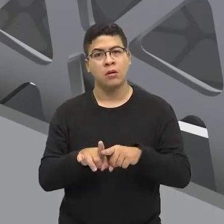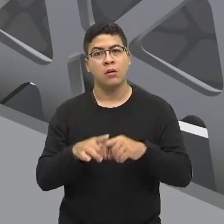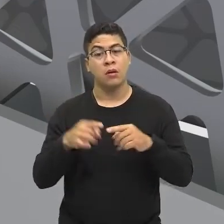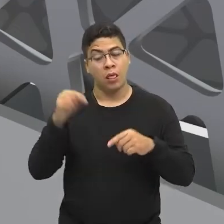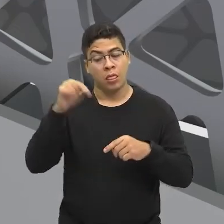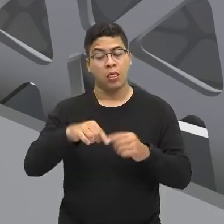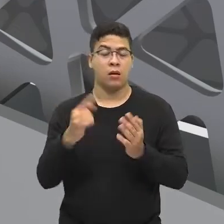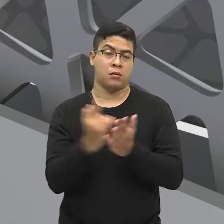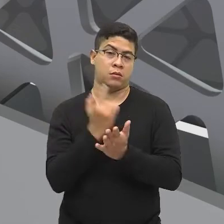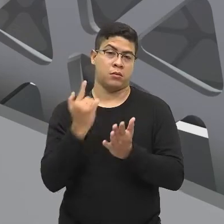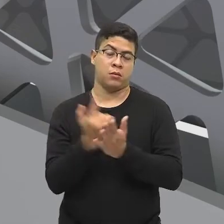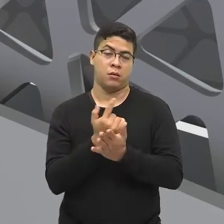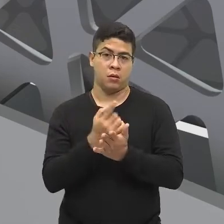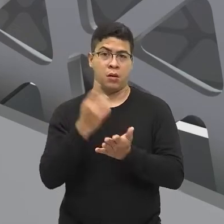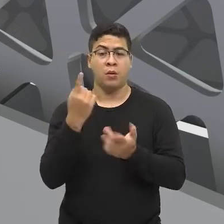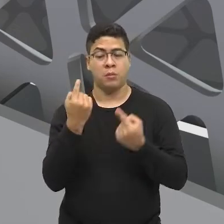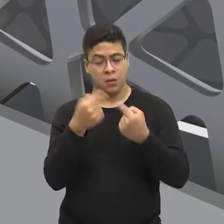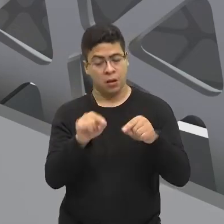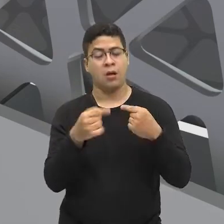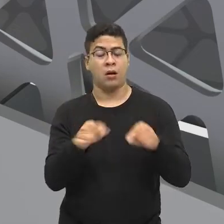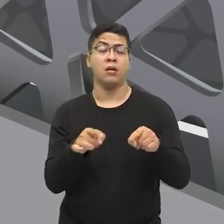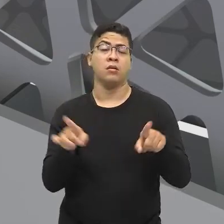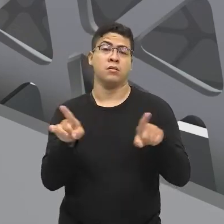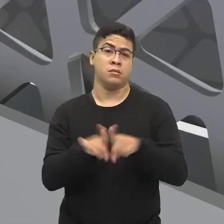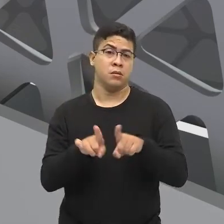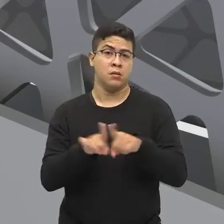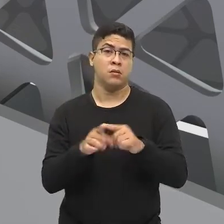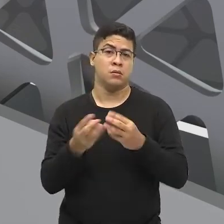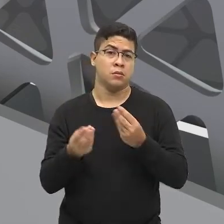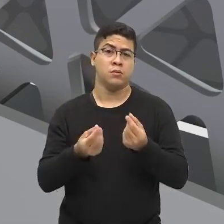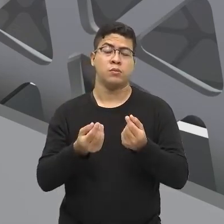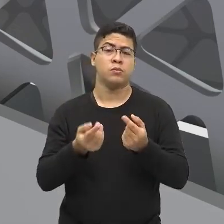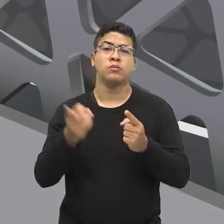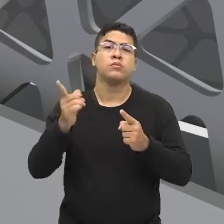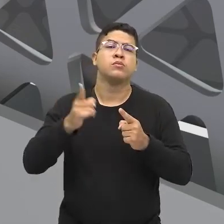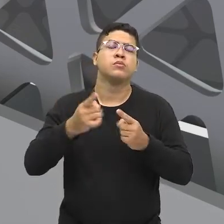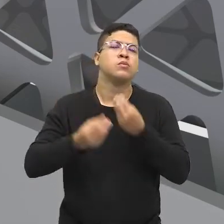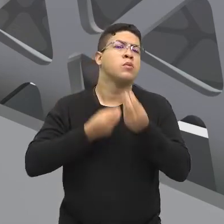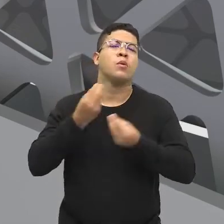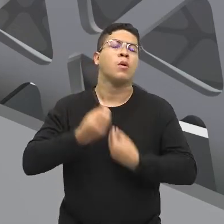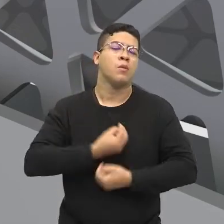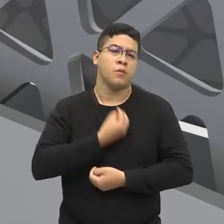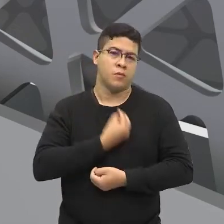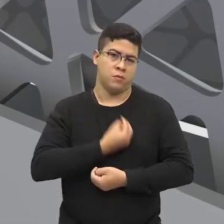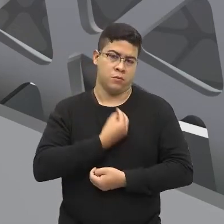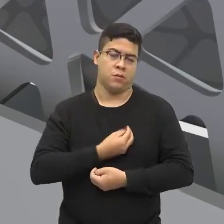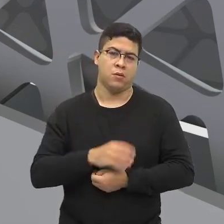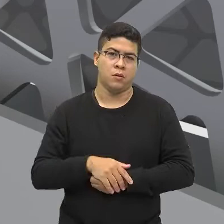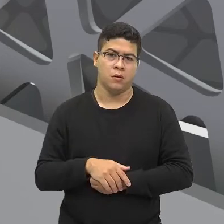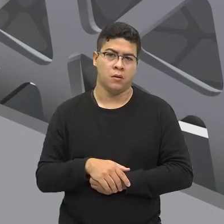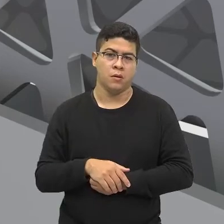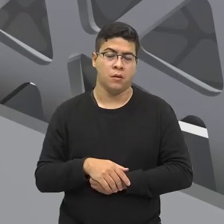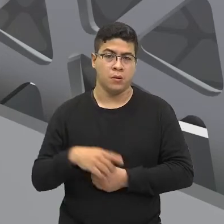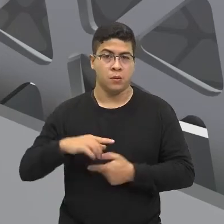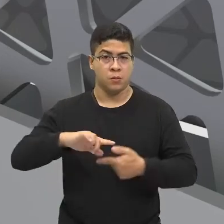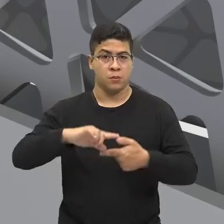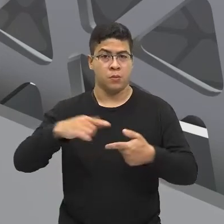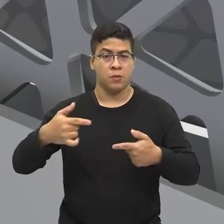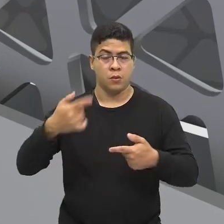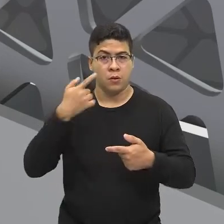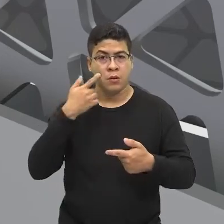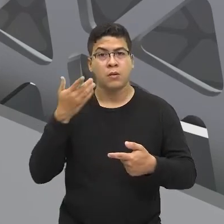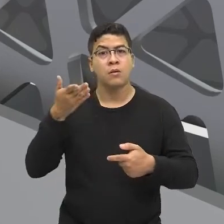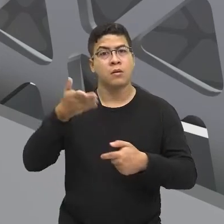livro essa crítica, né, a esse modo de viver. Então o modernismo que é abordado é